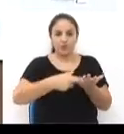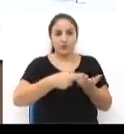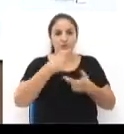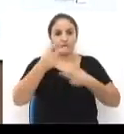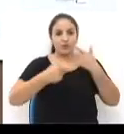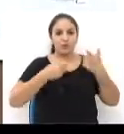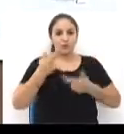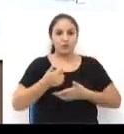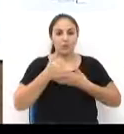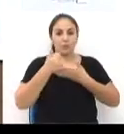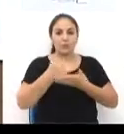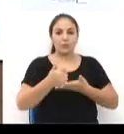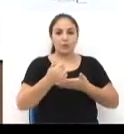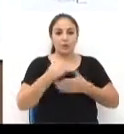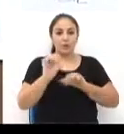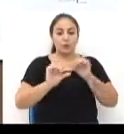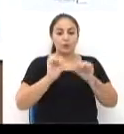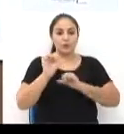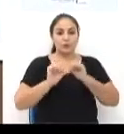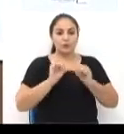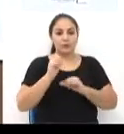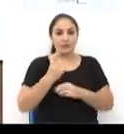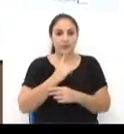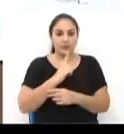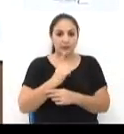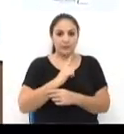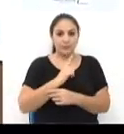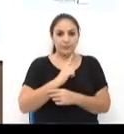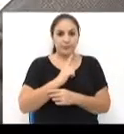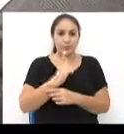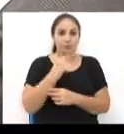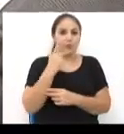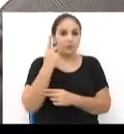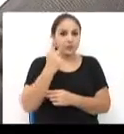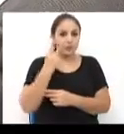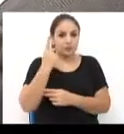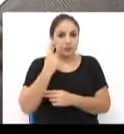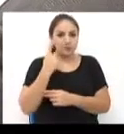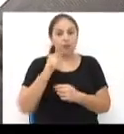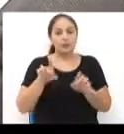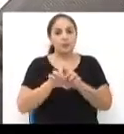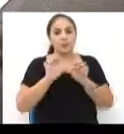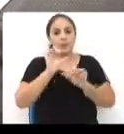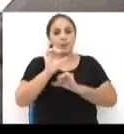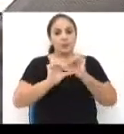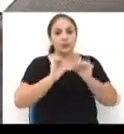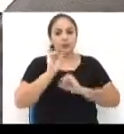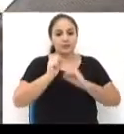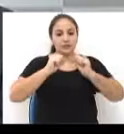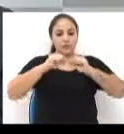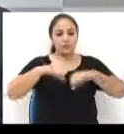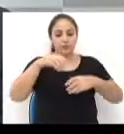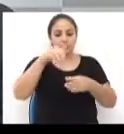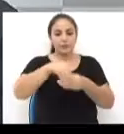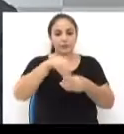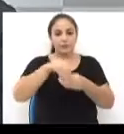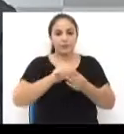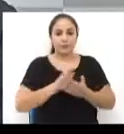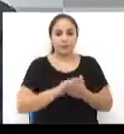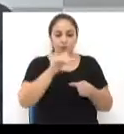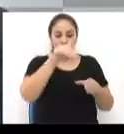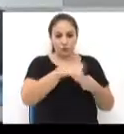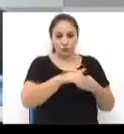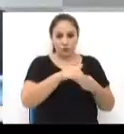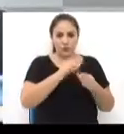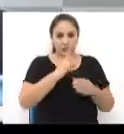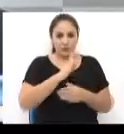posição favorável a uma reforma que inclua o parlamentarismo e mudanças no sistema eleitoral. No voto proporcional, como